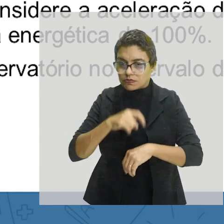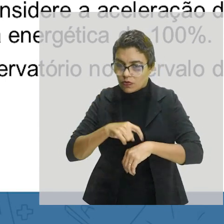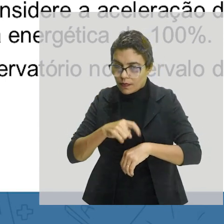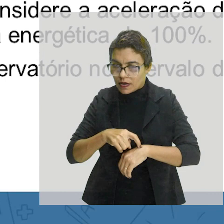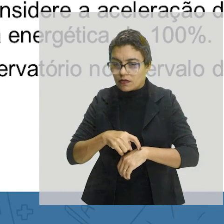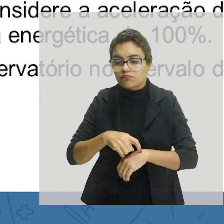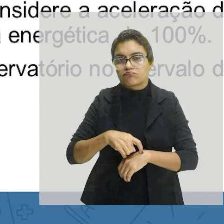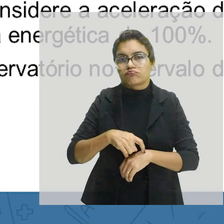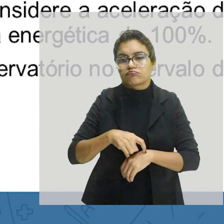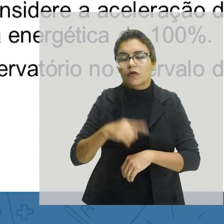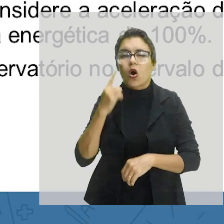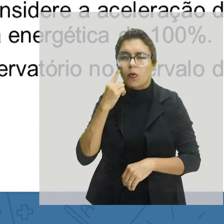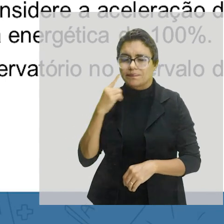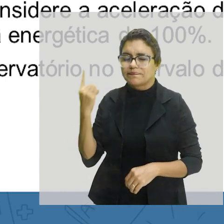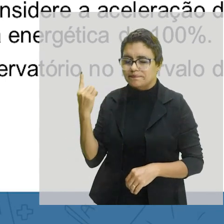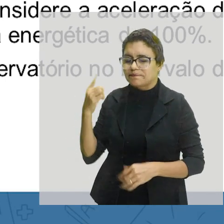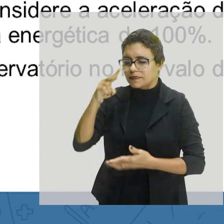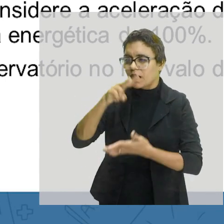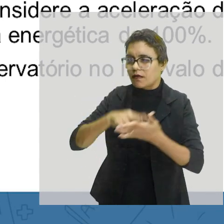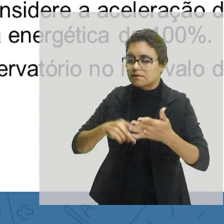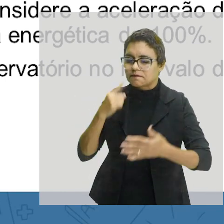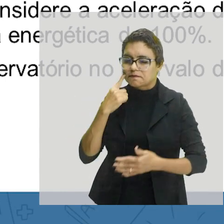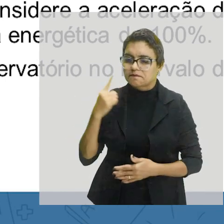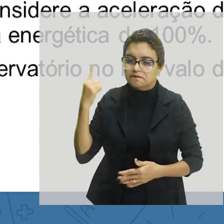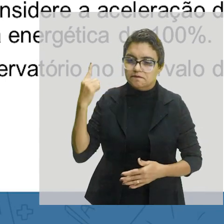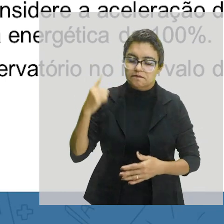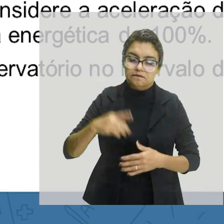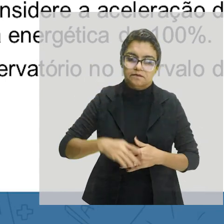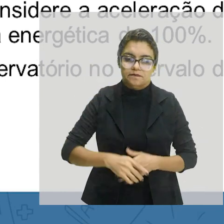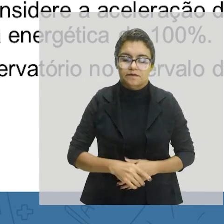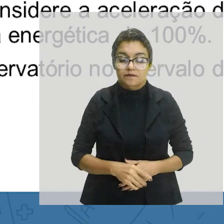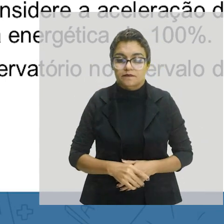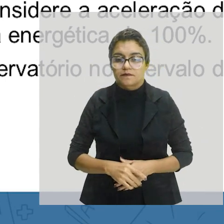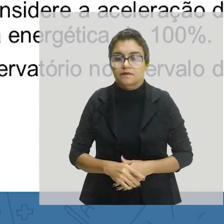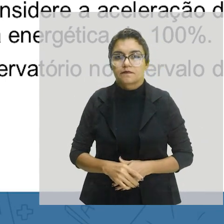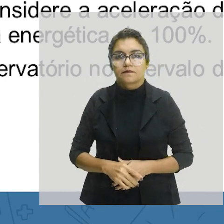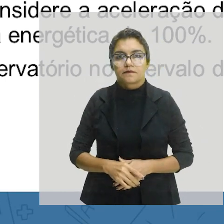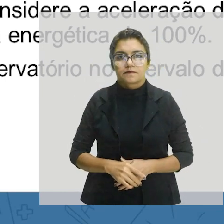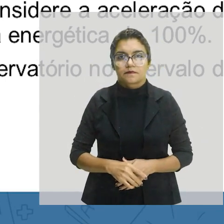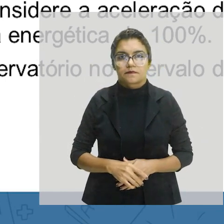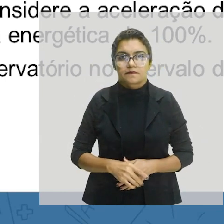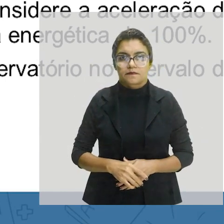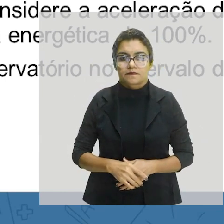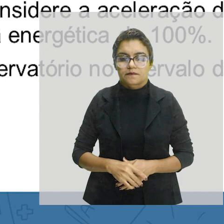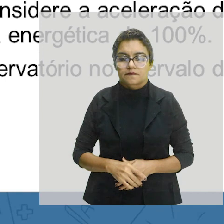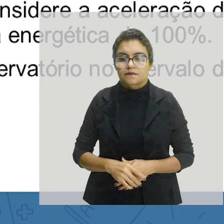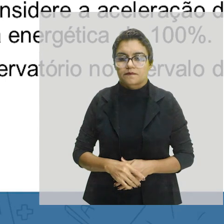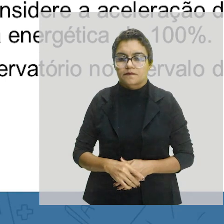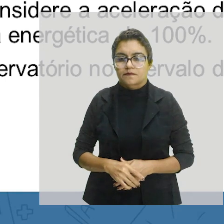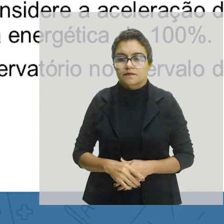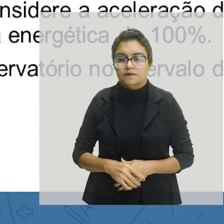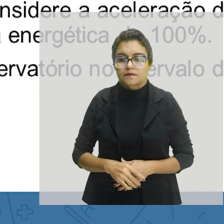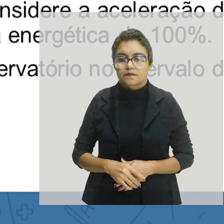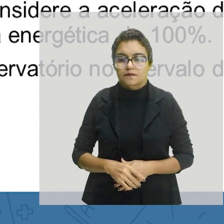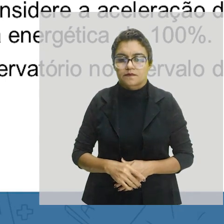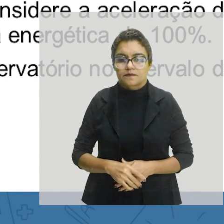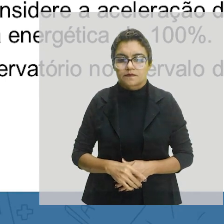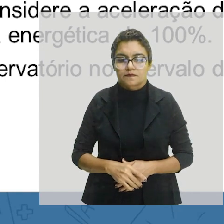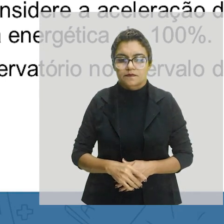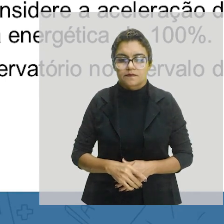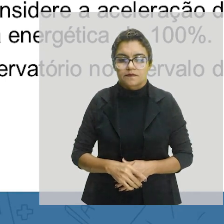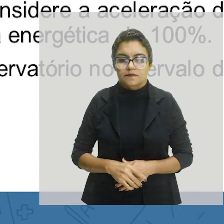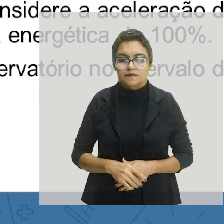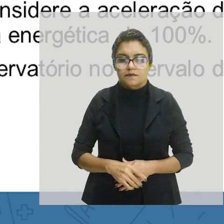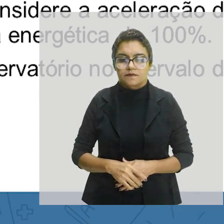watts. Considerando a aceleração da gravidade igual a 10 metros por segundo ao quadrado e uma eficiência de transferência energética de